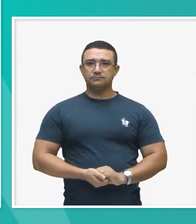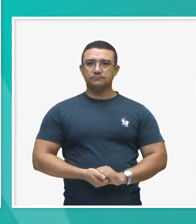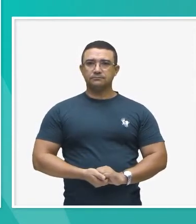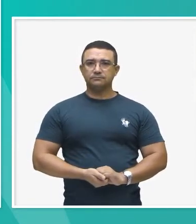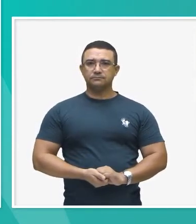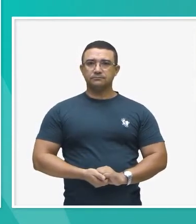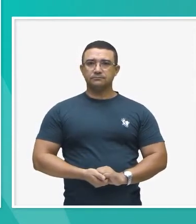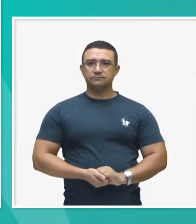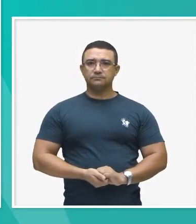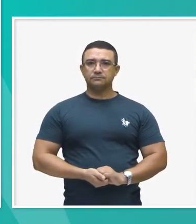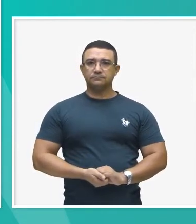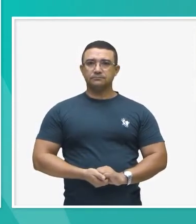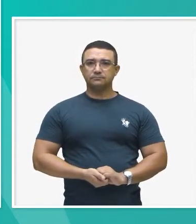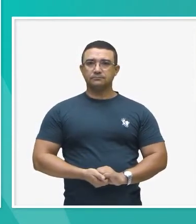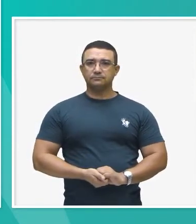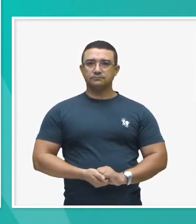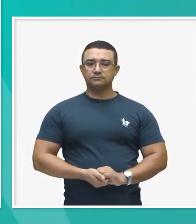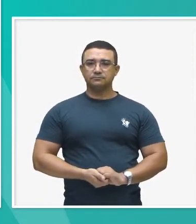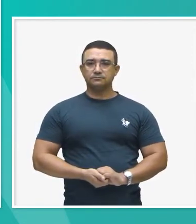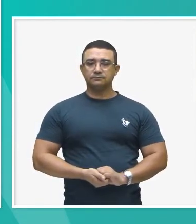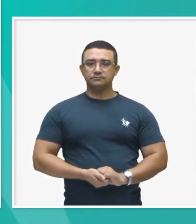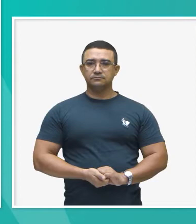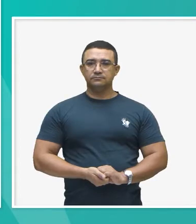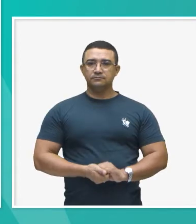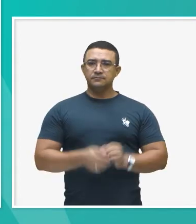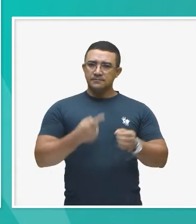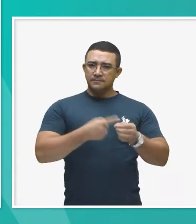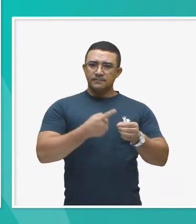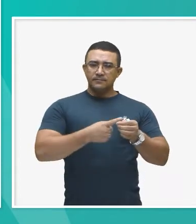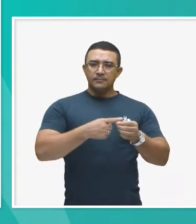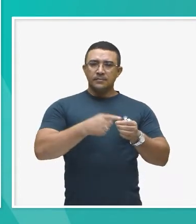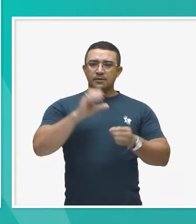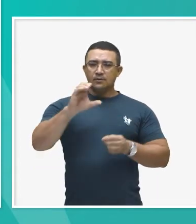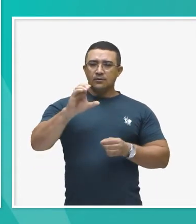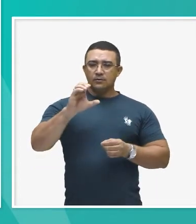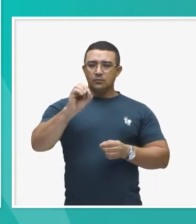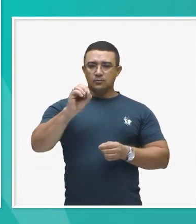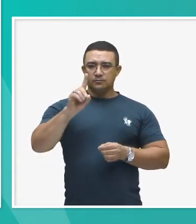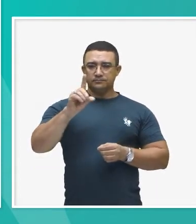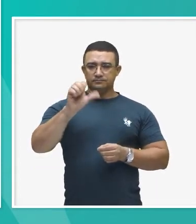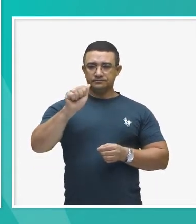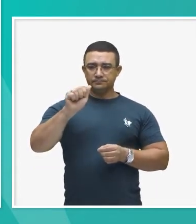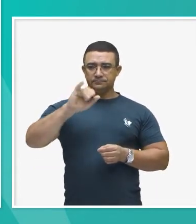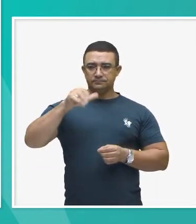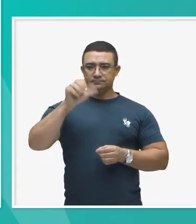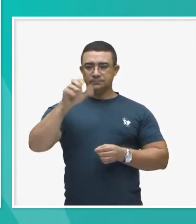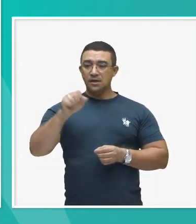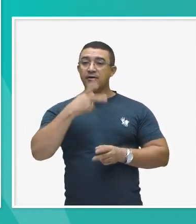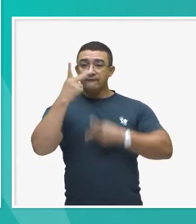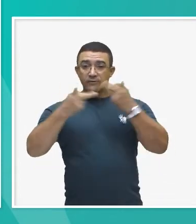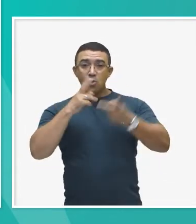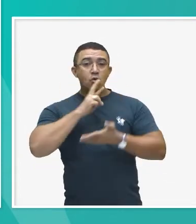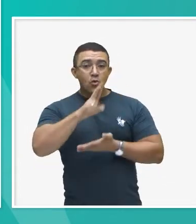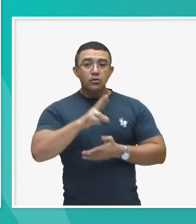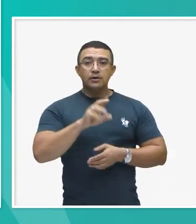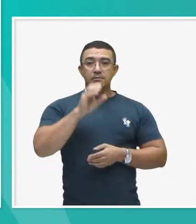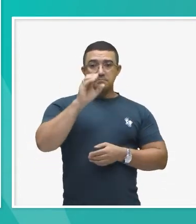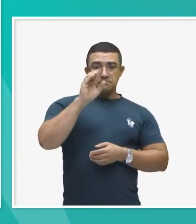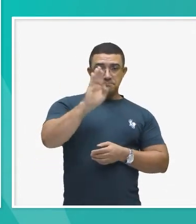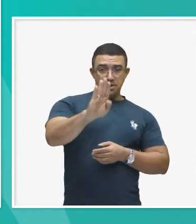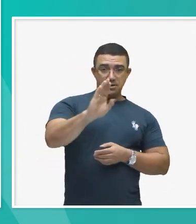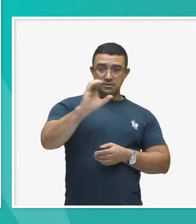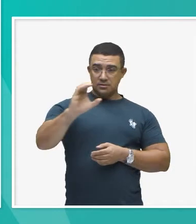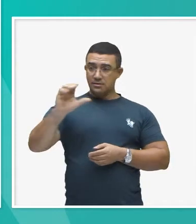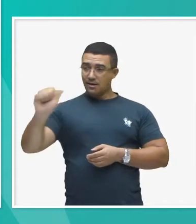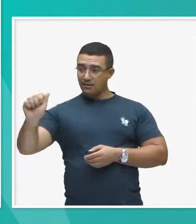Olha só, Codajás 42 dizendo que a ordem correta é BCA, né? Então, só Codajás ali está participando. Agora